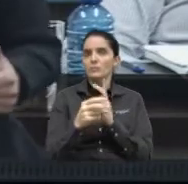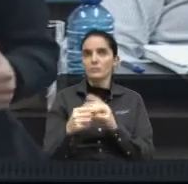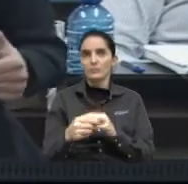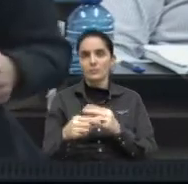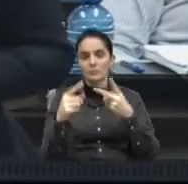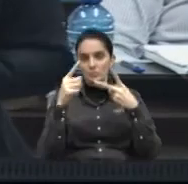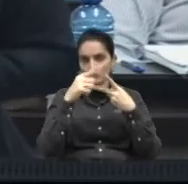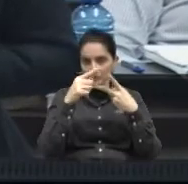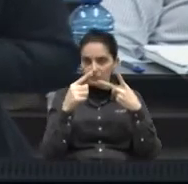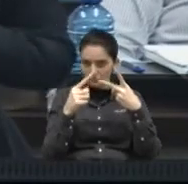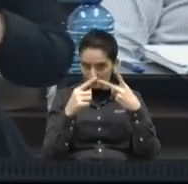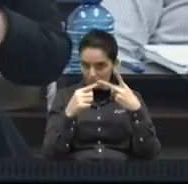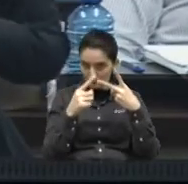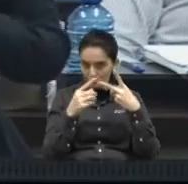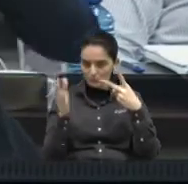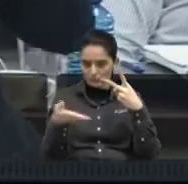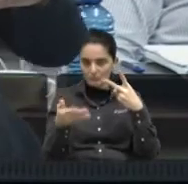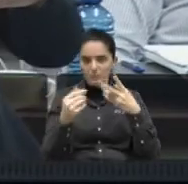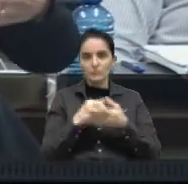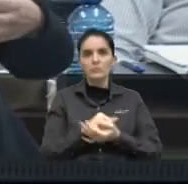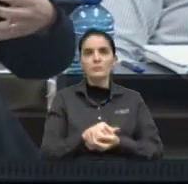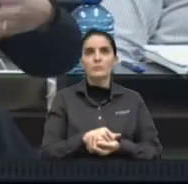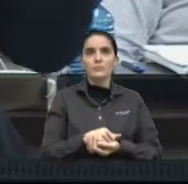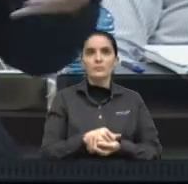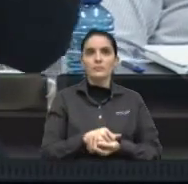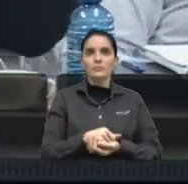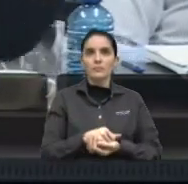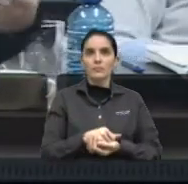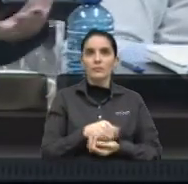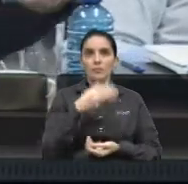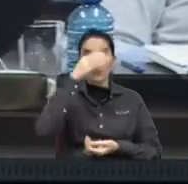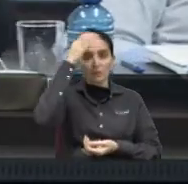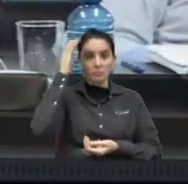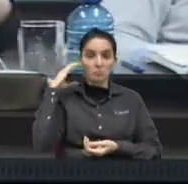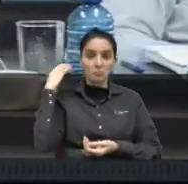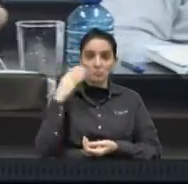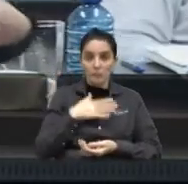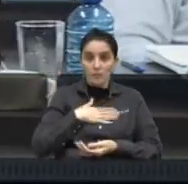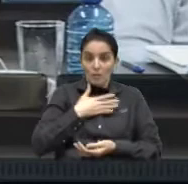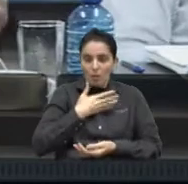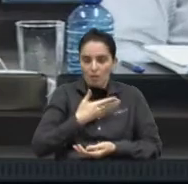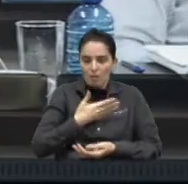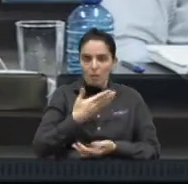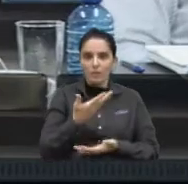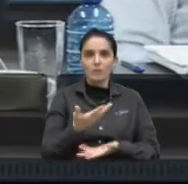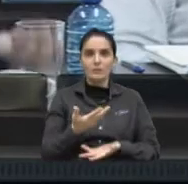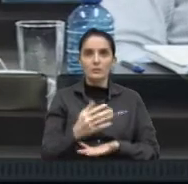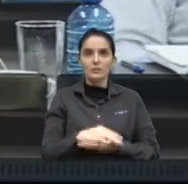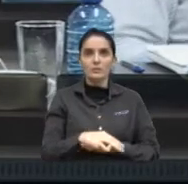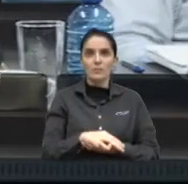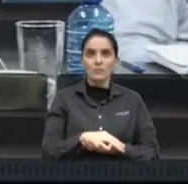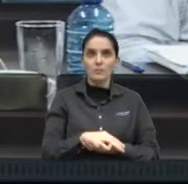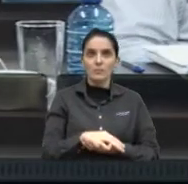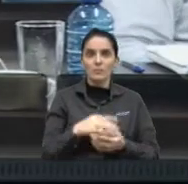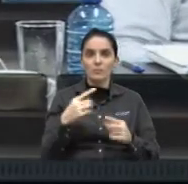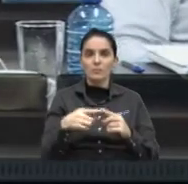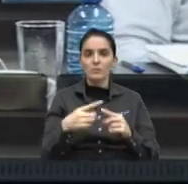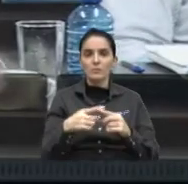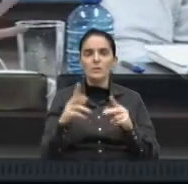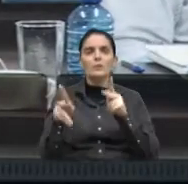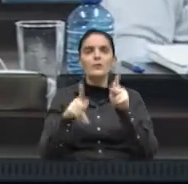creio que foi tônica do discurso das pessoas que vieram nos procurar com relação à participação popular